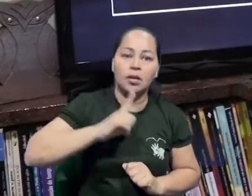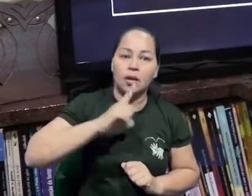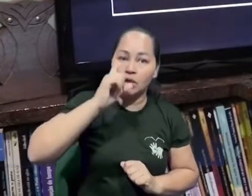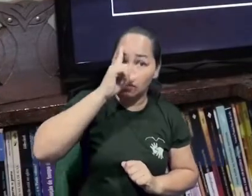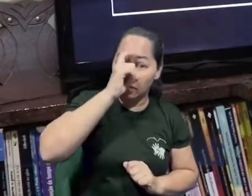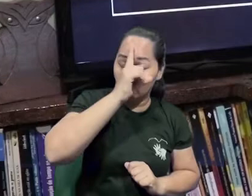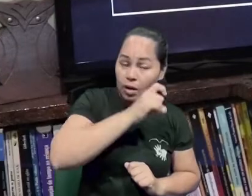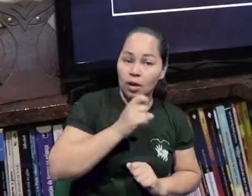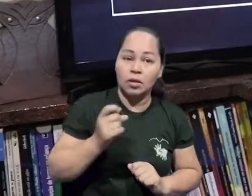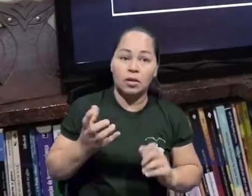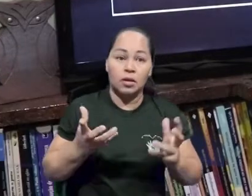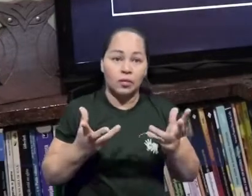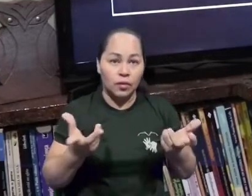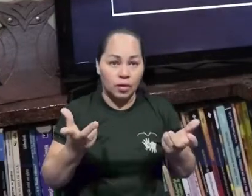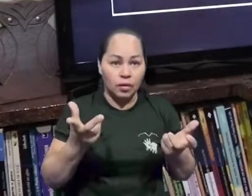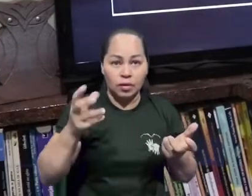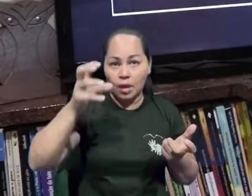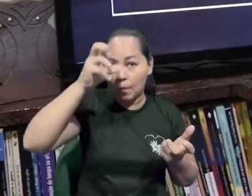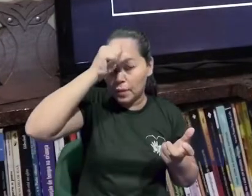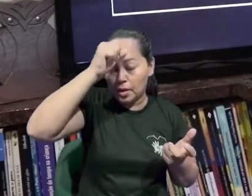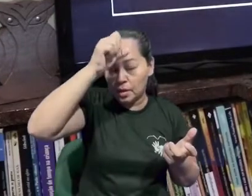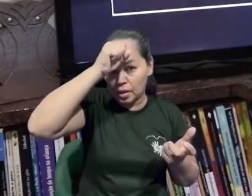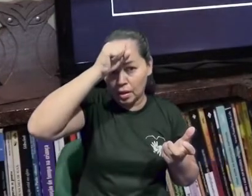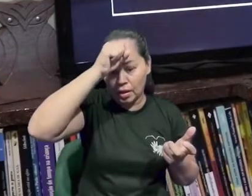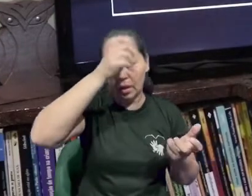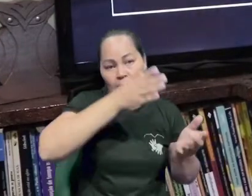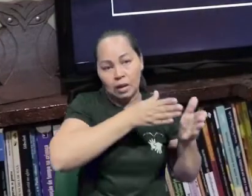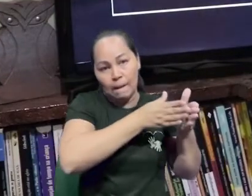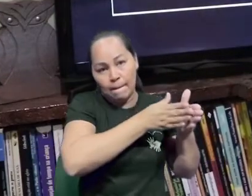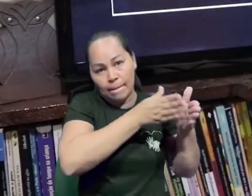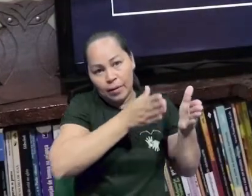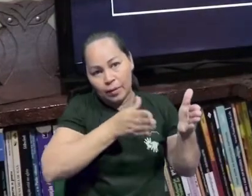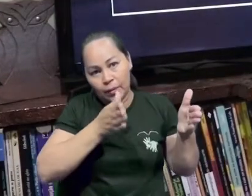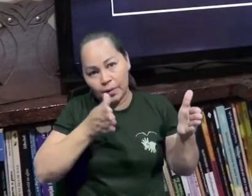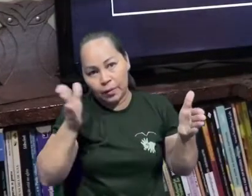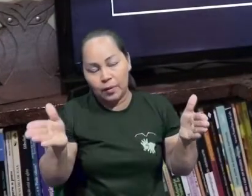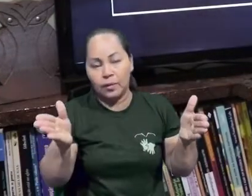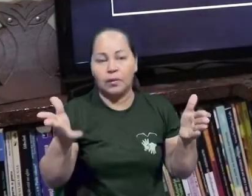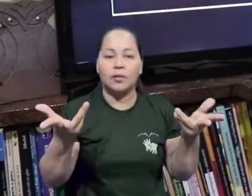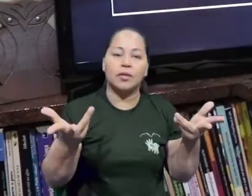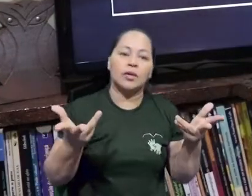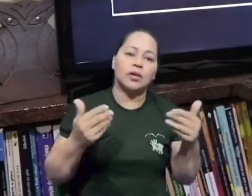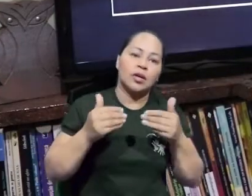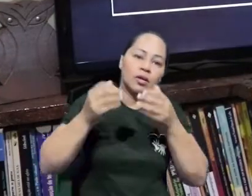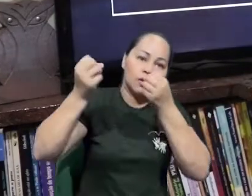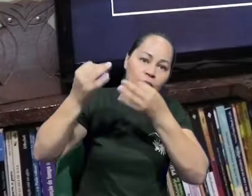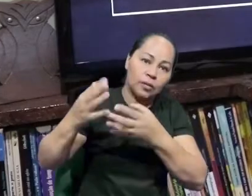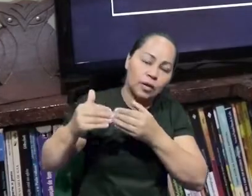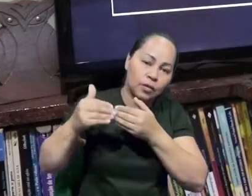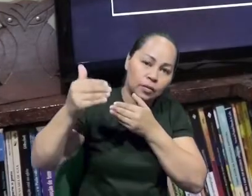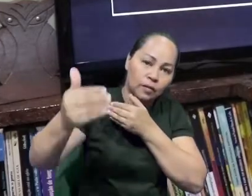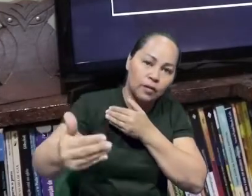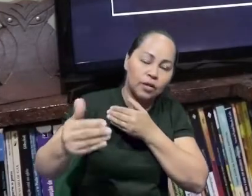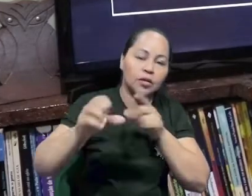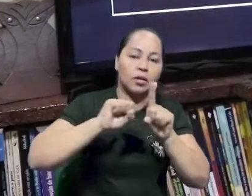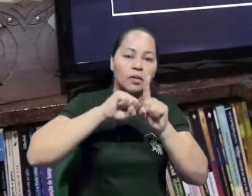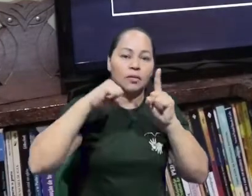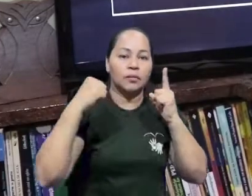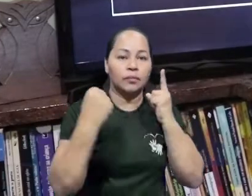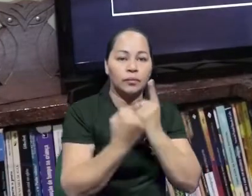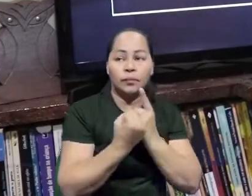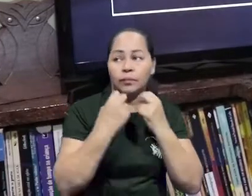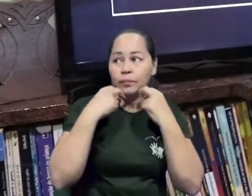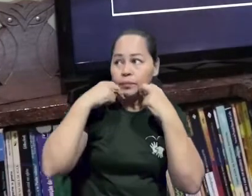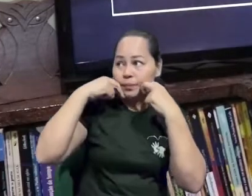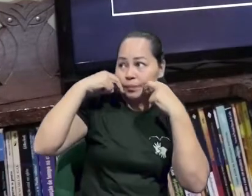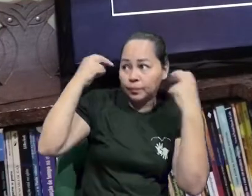tem dificuldade nas habilidades acadêmicas funcionais, que aí a gente especifica mais pra frente. E nas habilidades sociais, né,